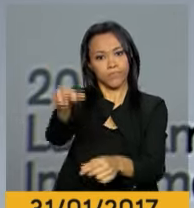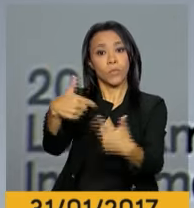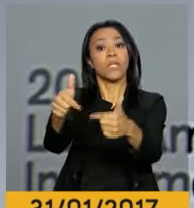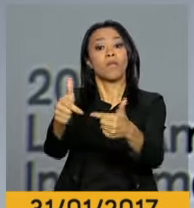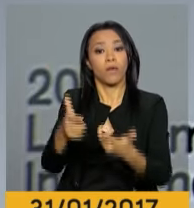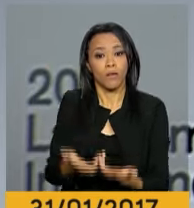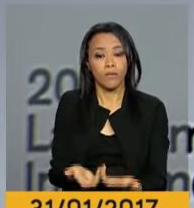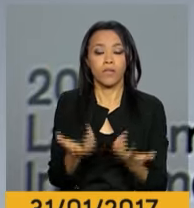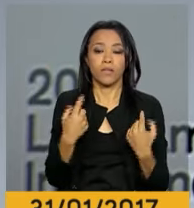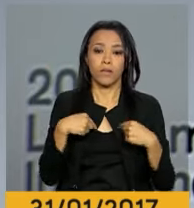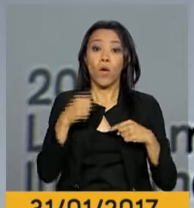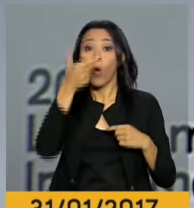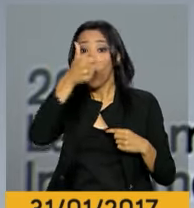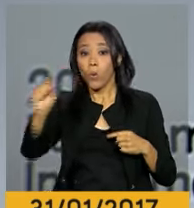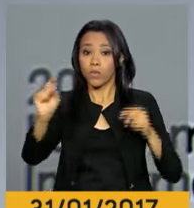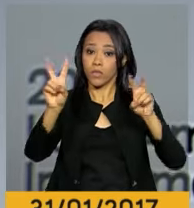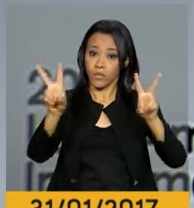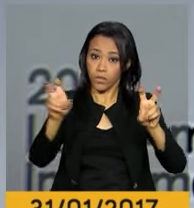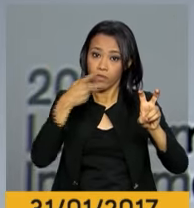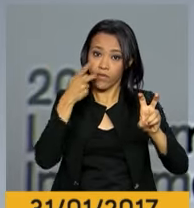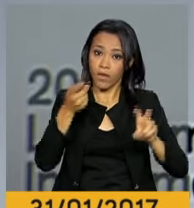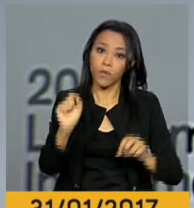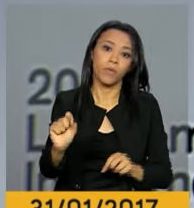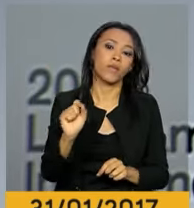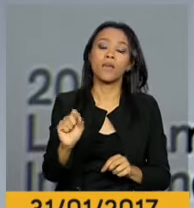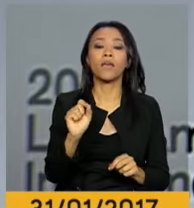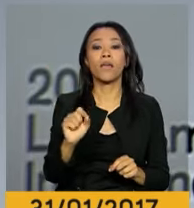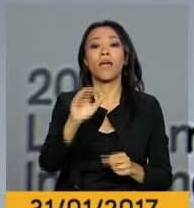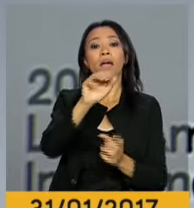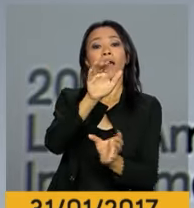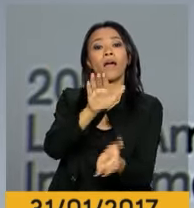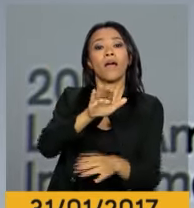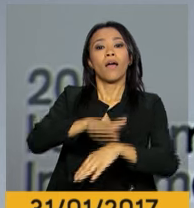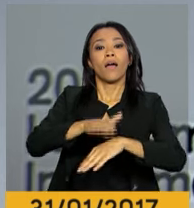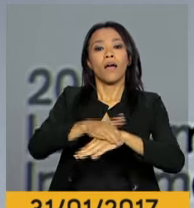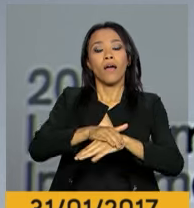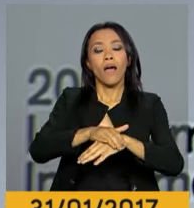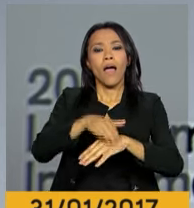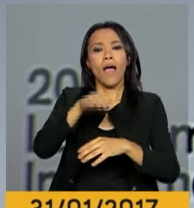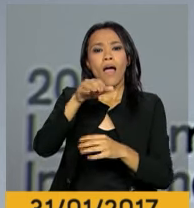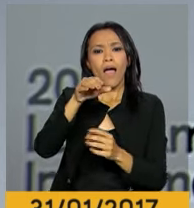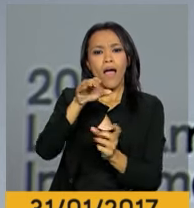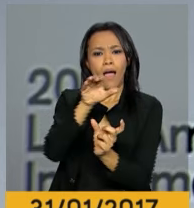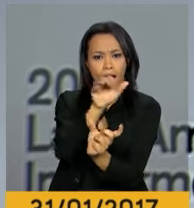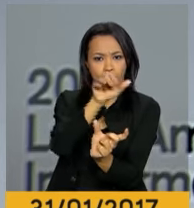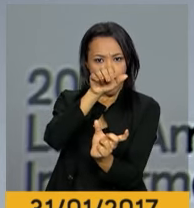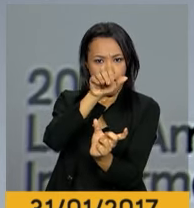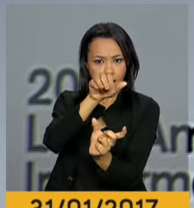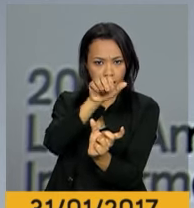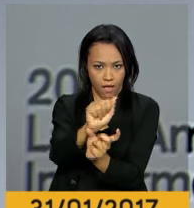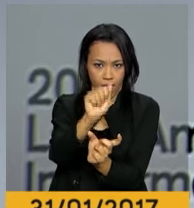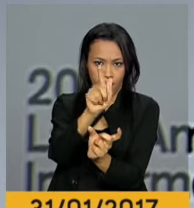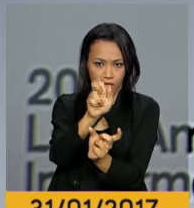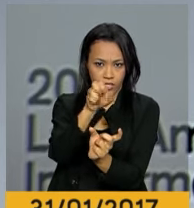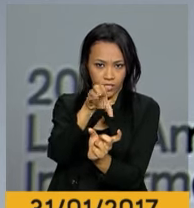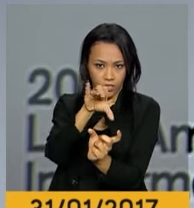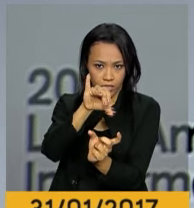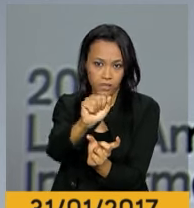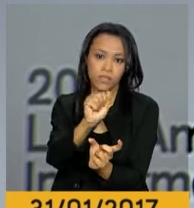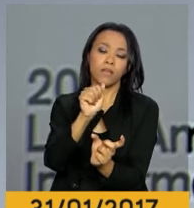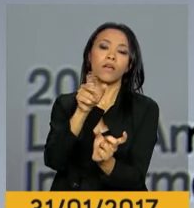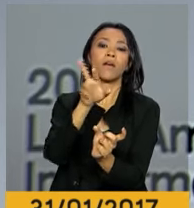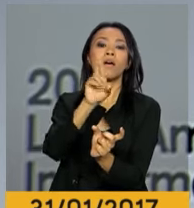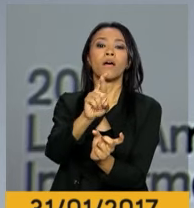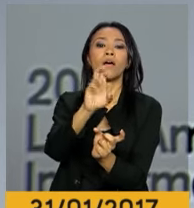falo da Restituição de autonomia às agências reguladoras que é um fator fundamental também para dar